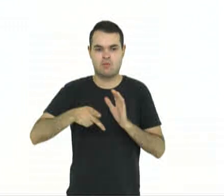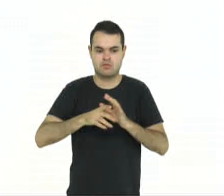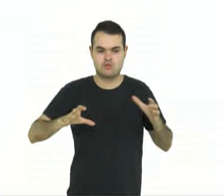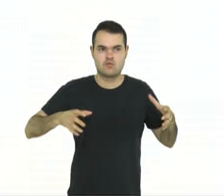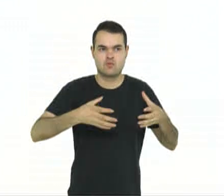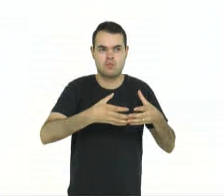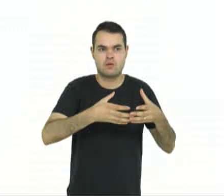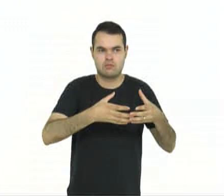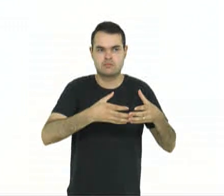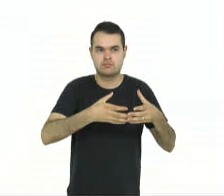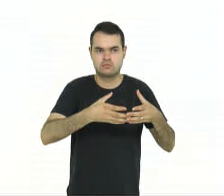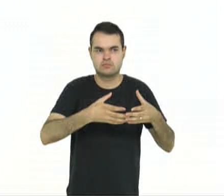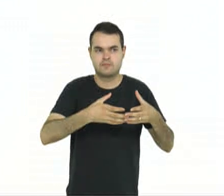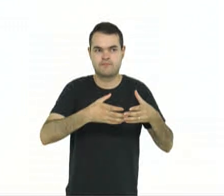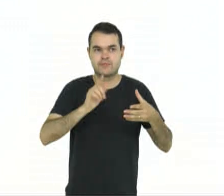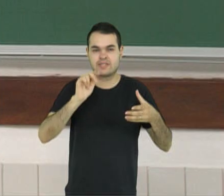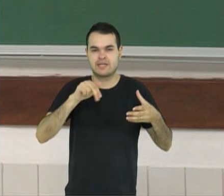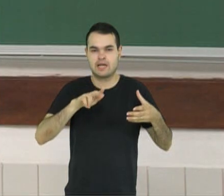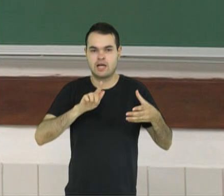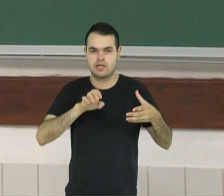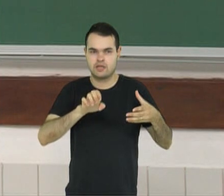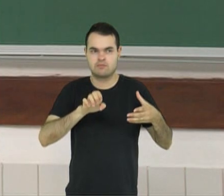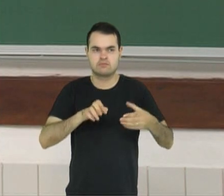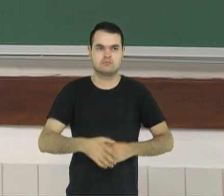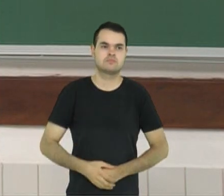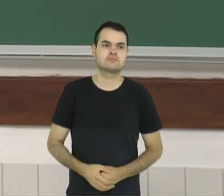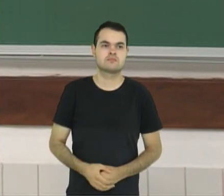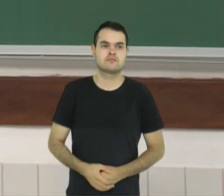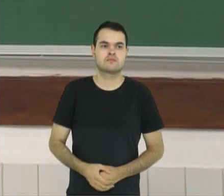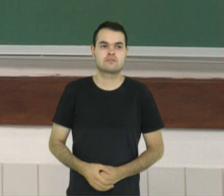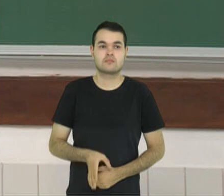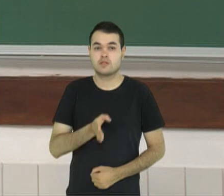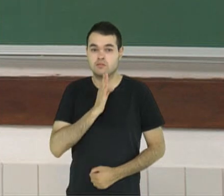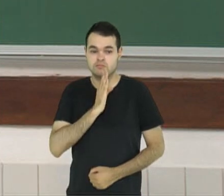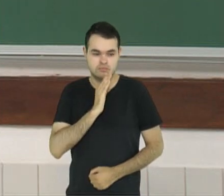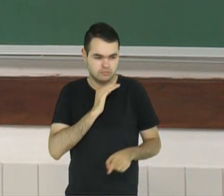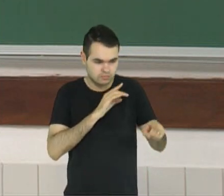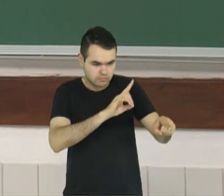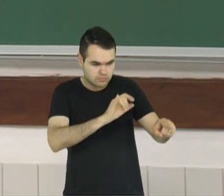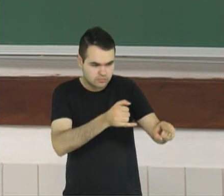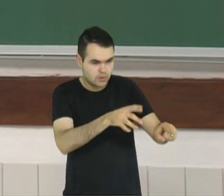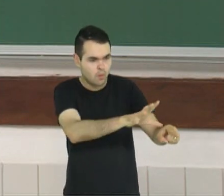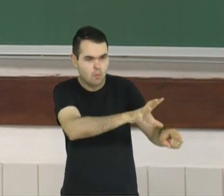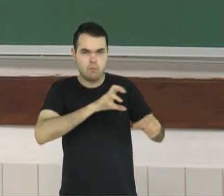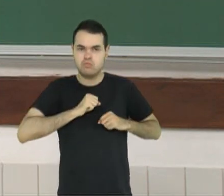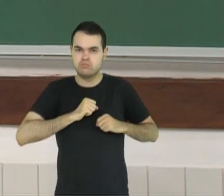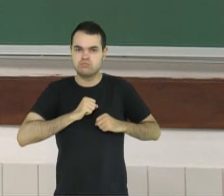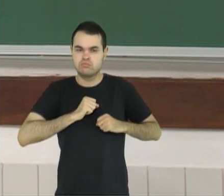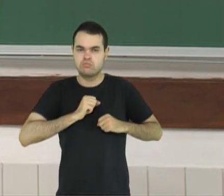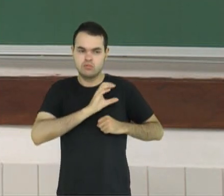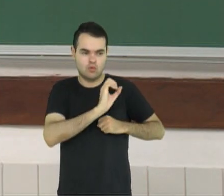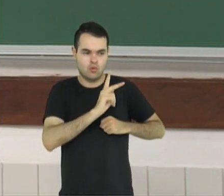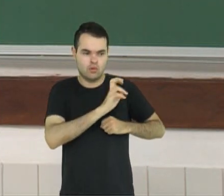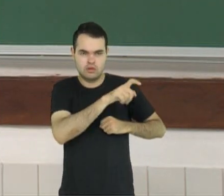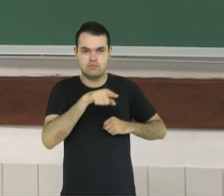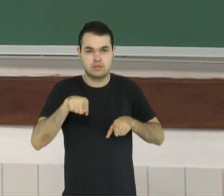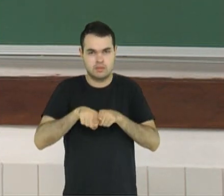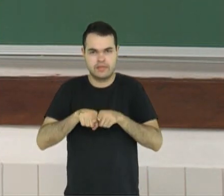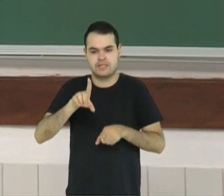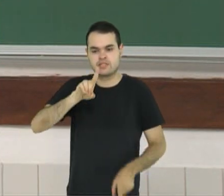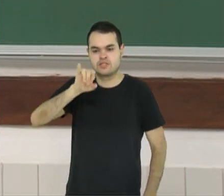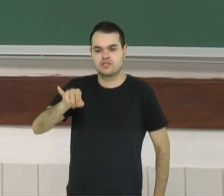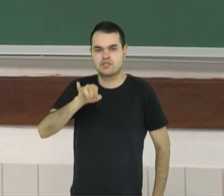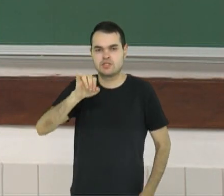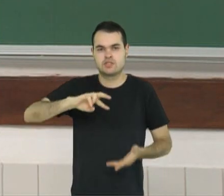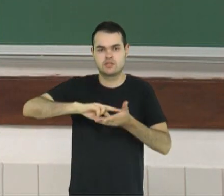Space. Olha o que acontece. Ele conheceu o trabalho do DJ Cole. Ele achou maravilhoso aquilo, pegou para ele, porque ele também era DJ. Lembrando que DJ